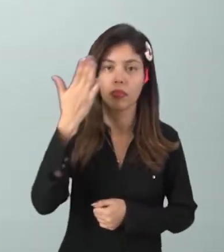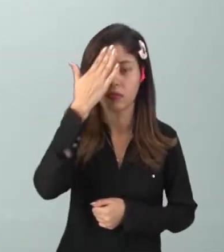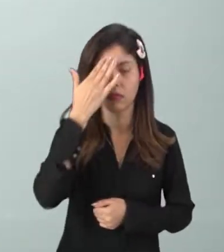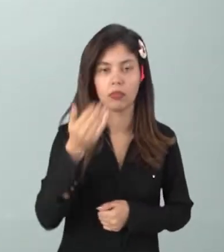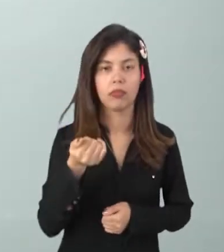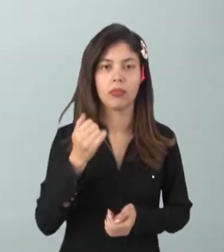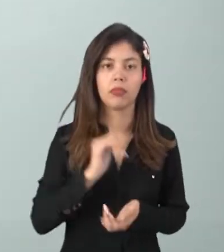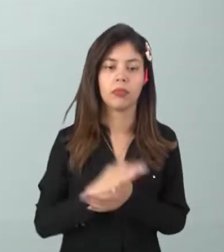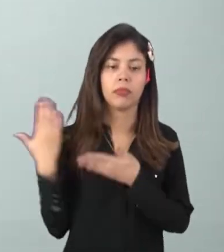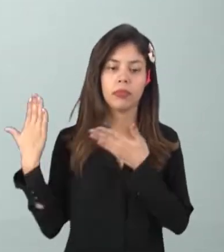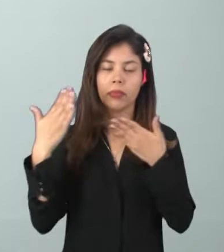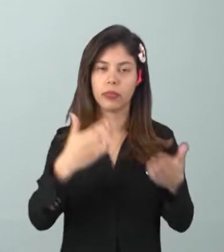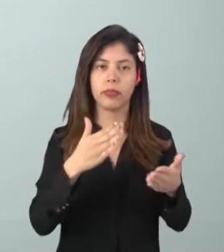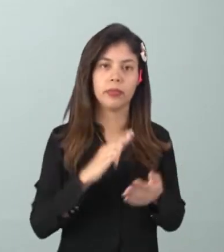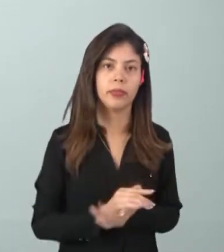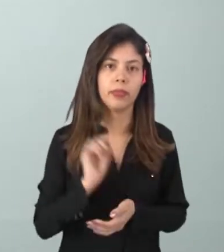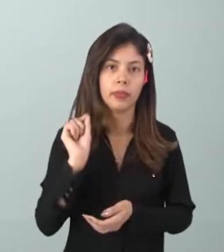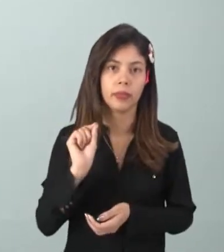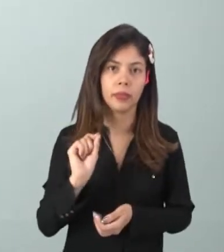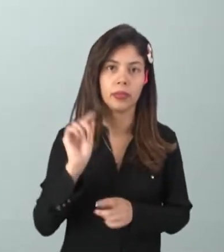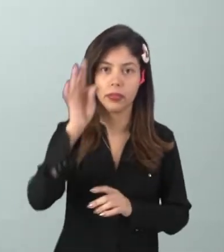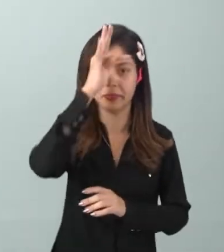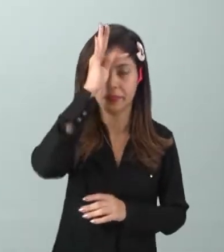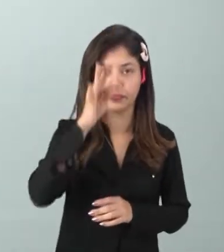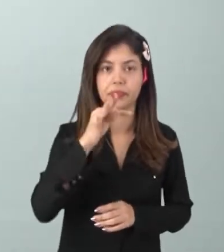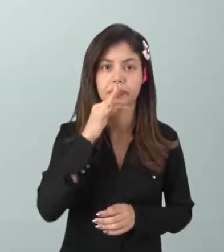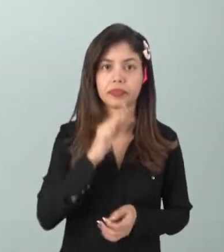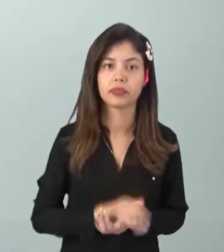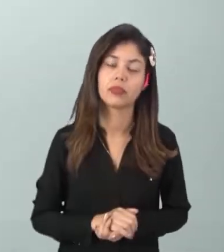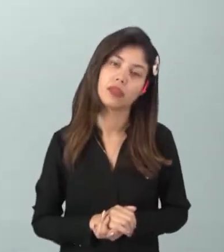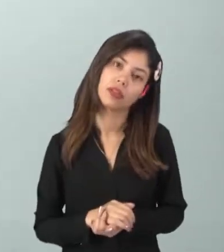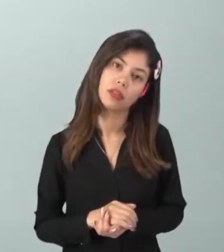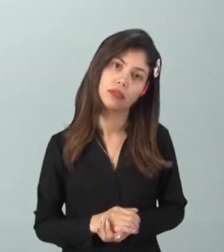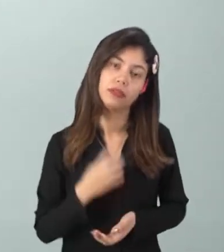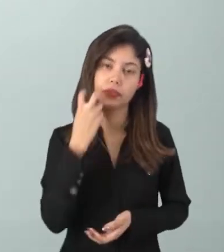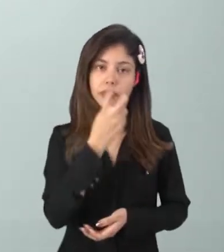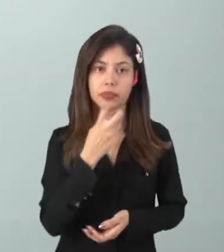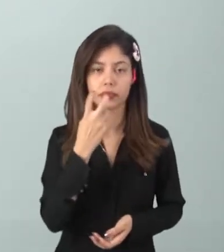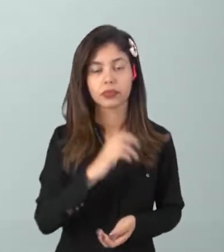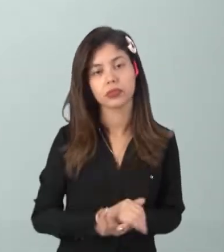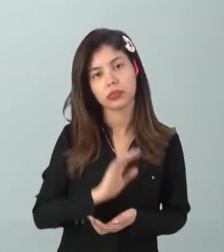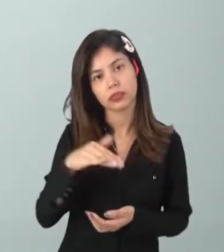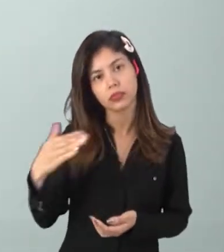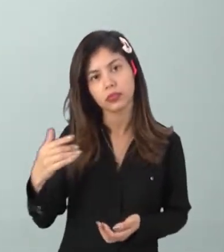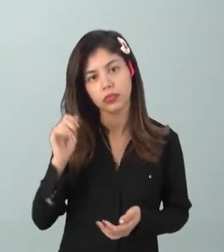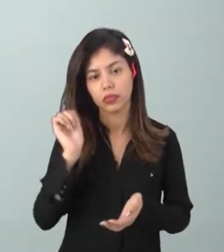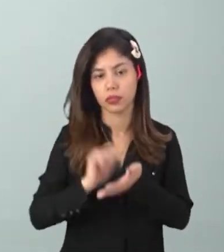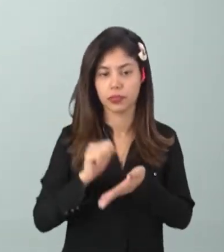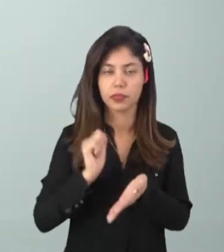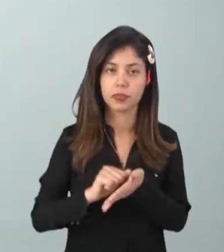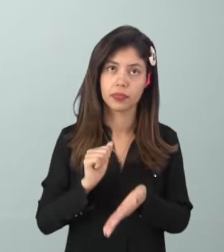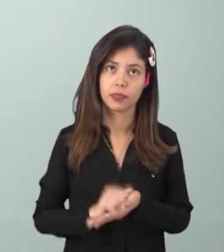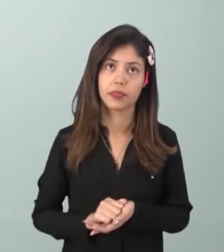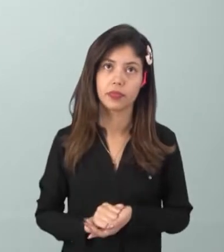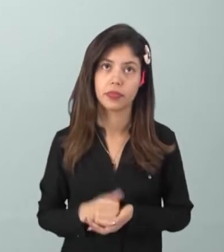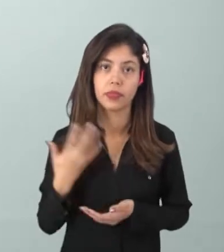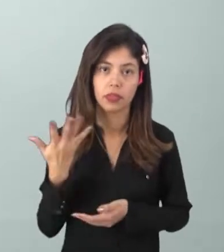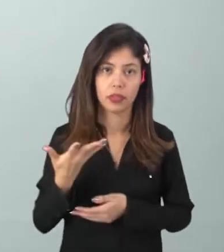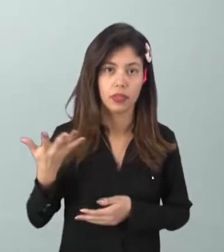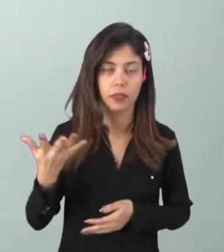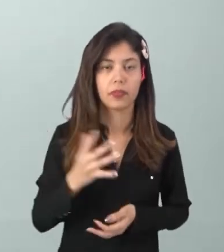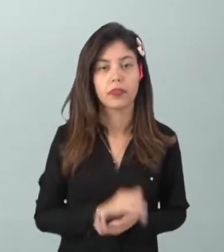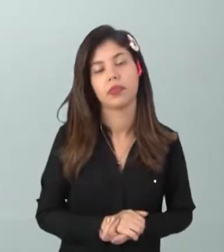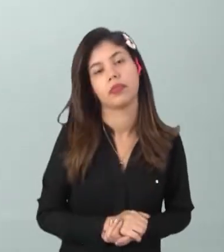gente focar é que essas tradições, tanto a oral quanto a escrita, baseada